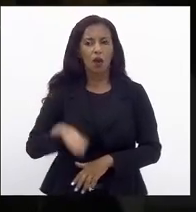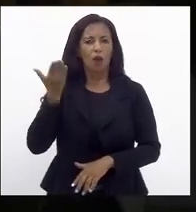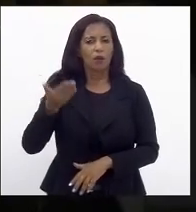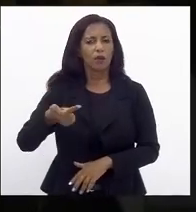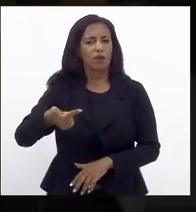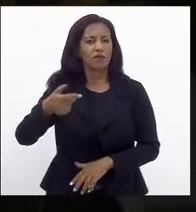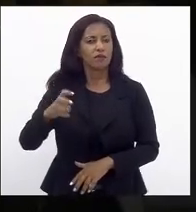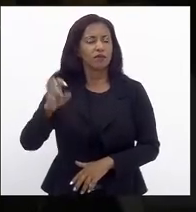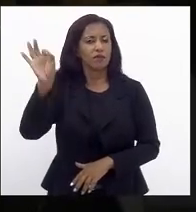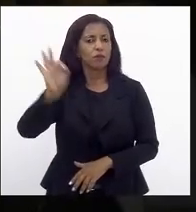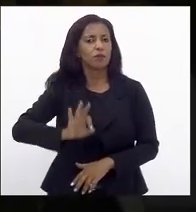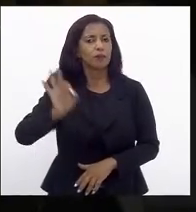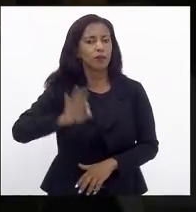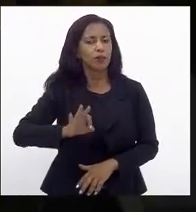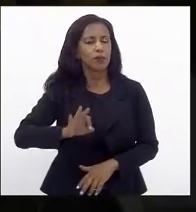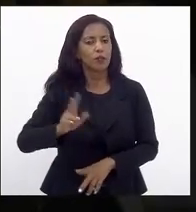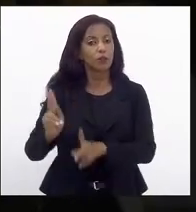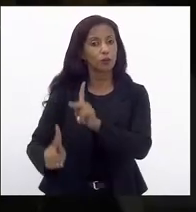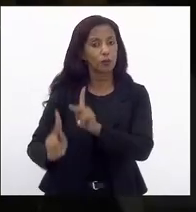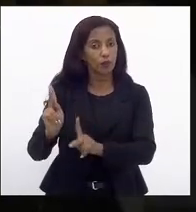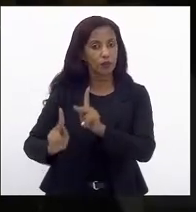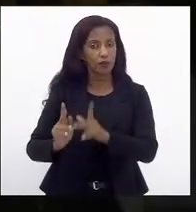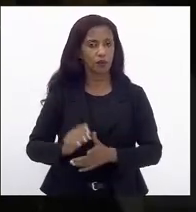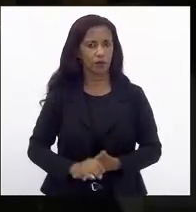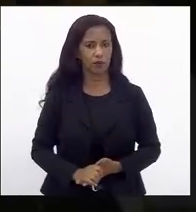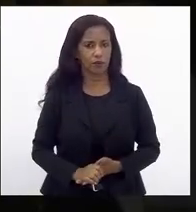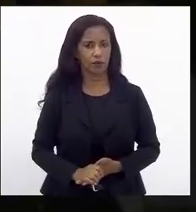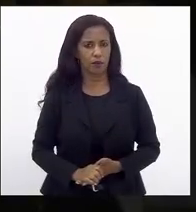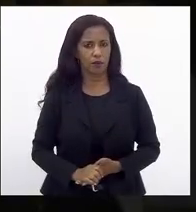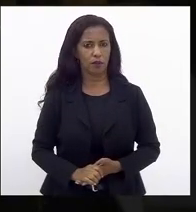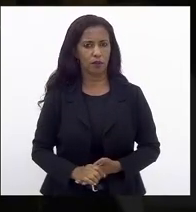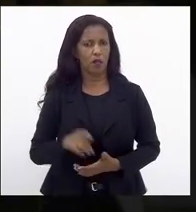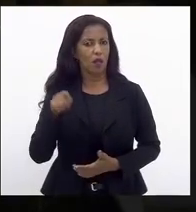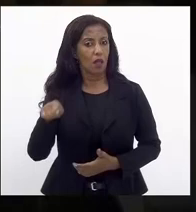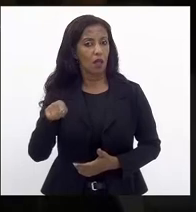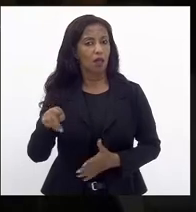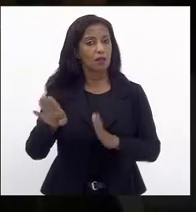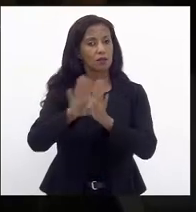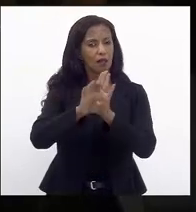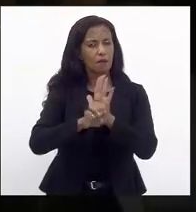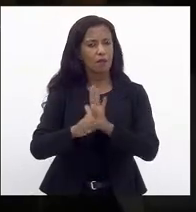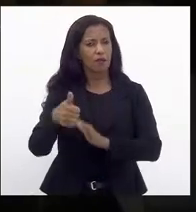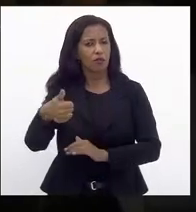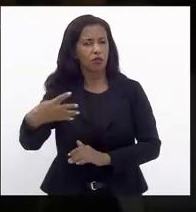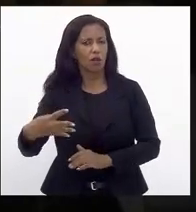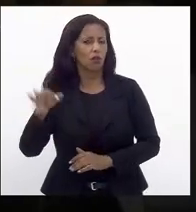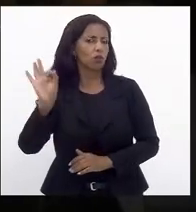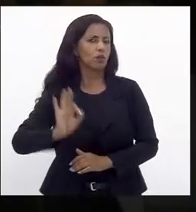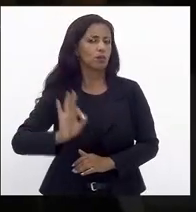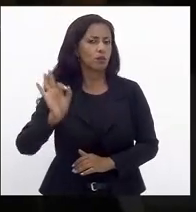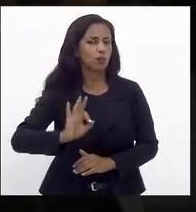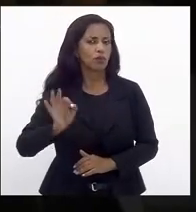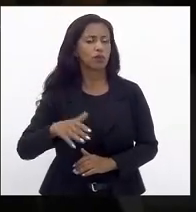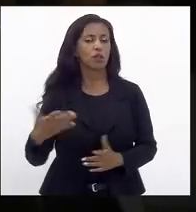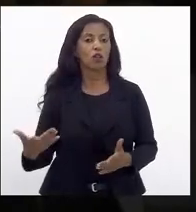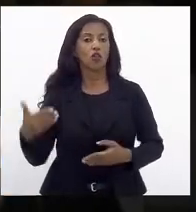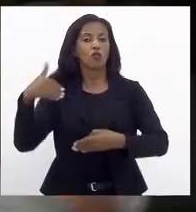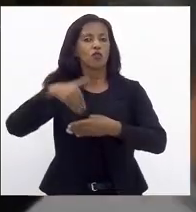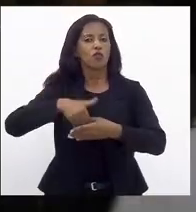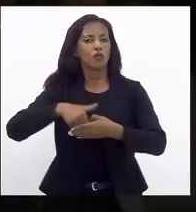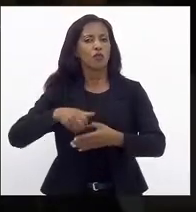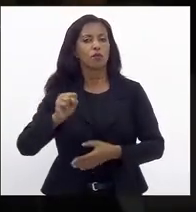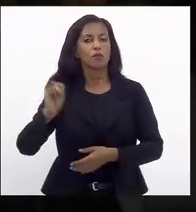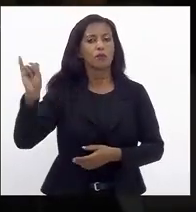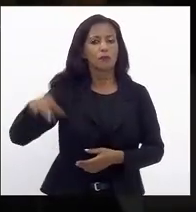de 25 porcento com professor essa entenda teve 14 por cento de votos Sim